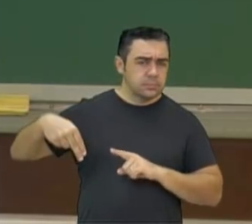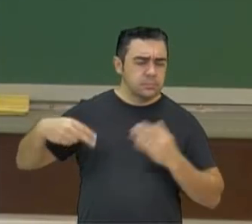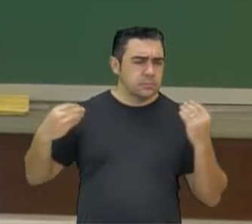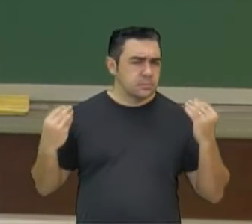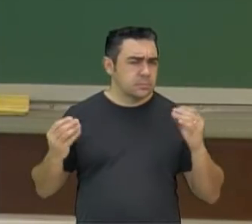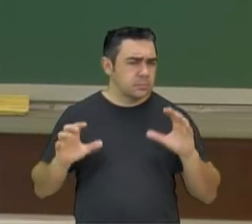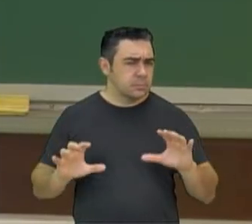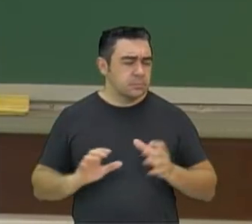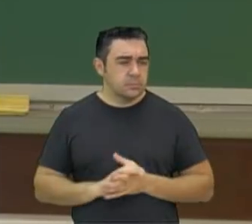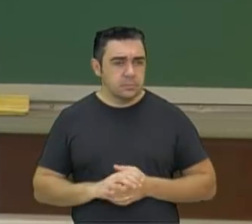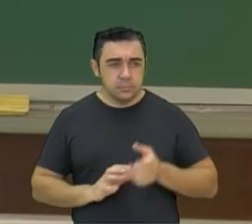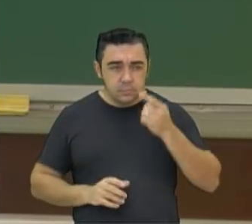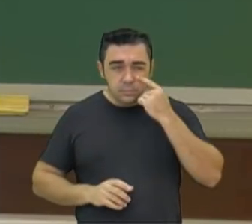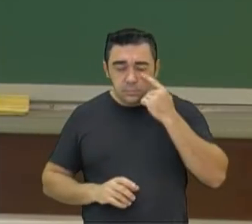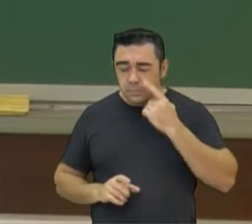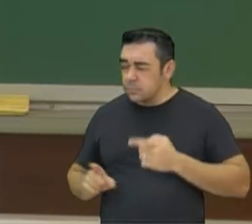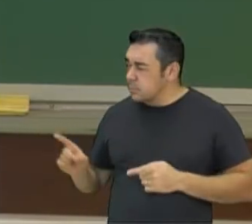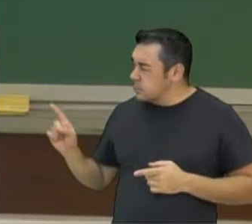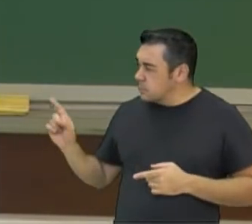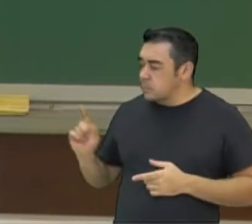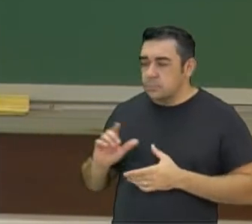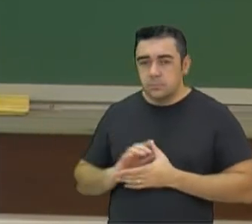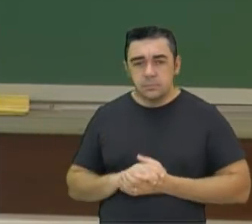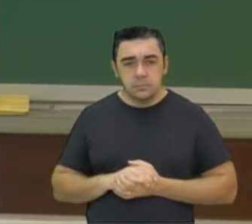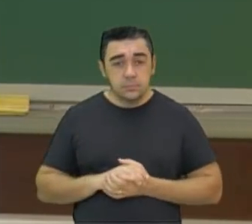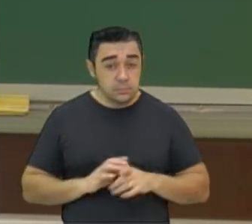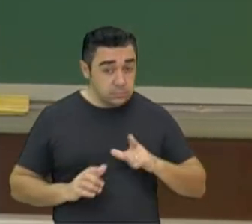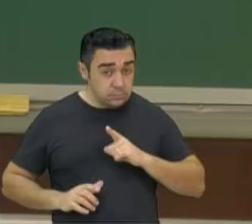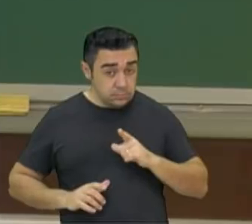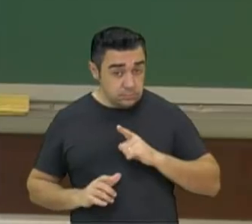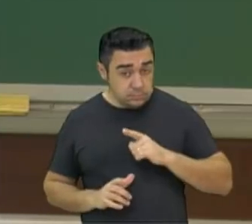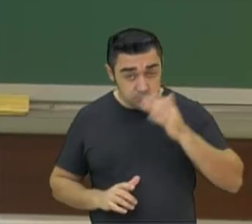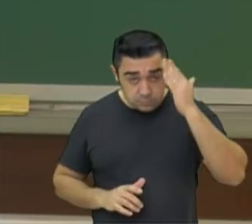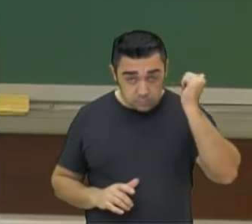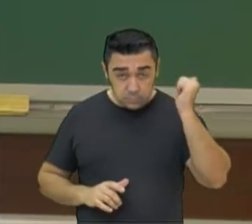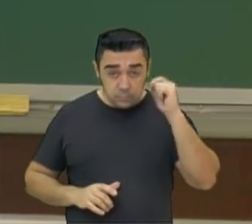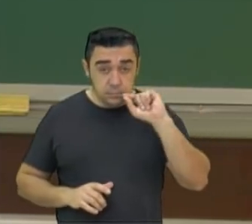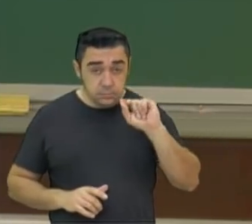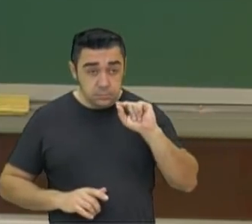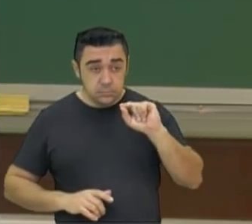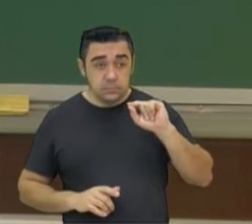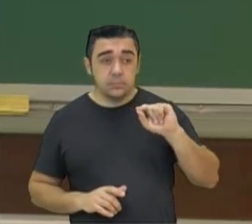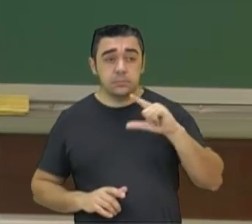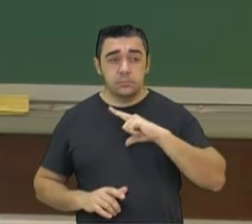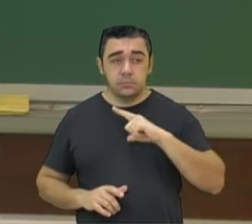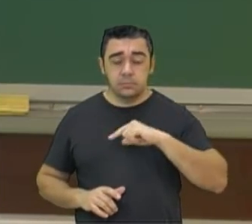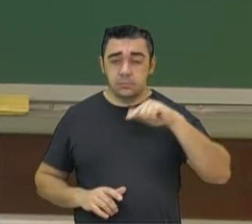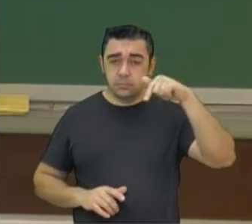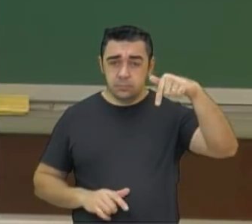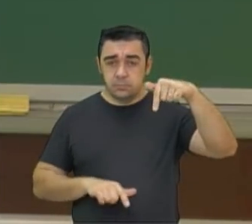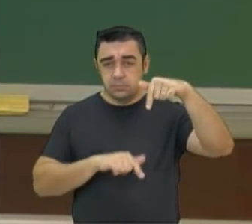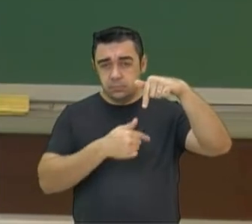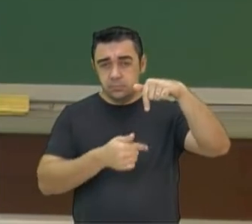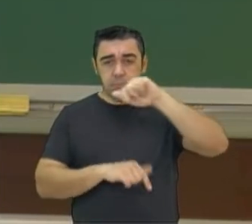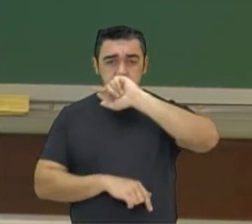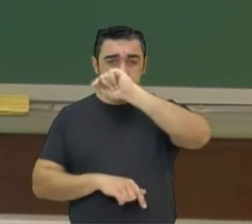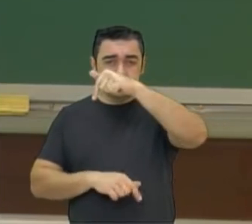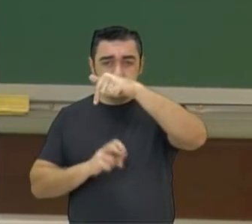assim? Então, vamos ver aqui, ó. Eu quero saber se esses dois binomiais